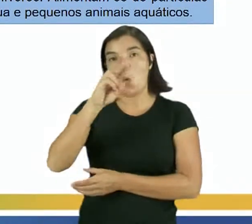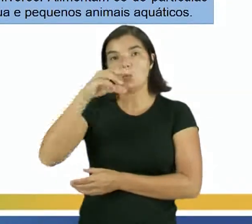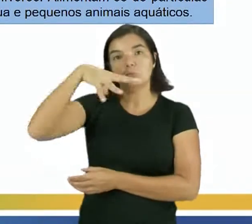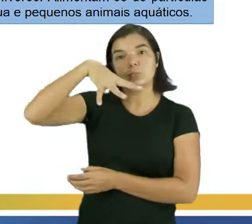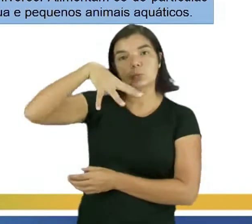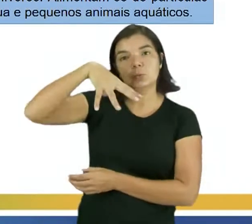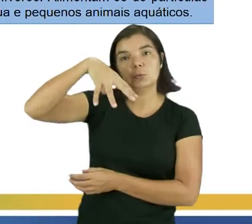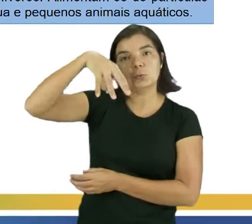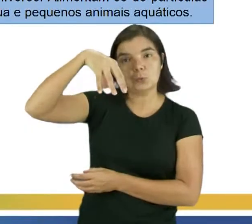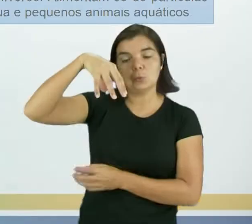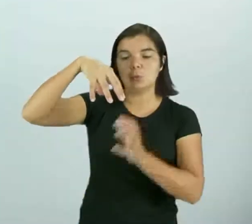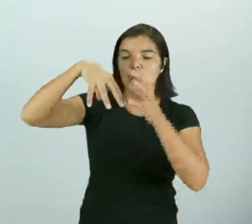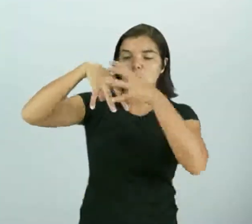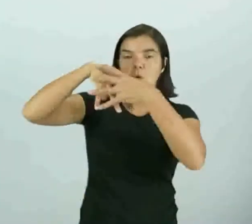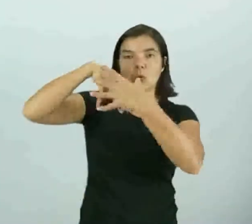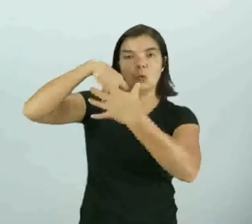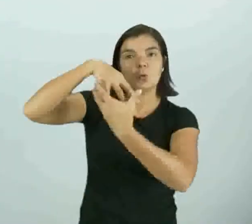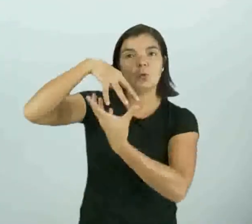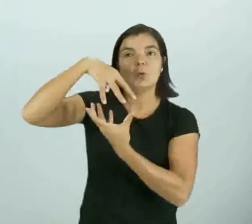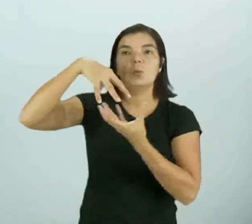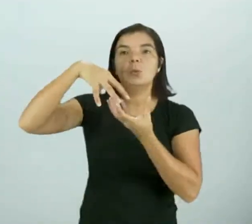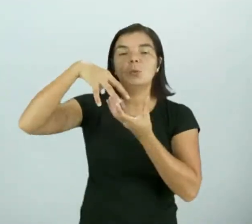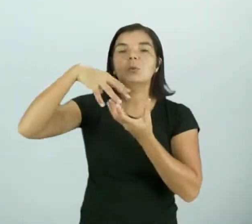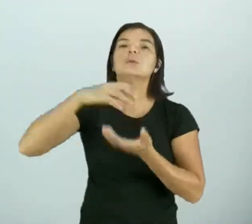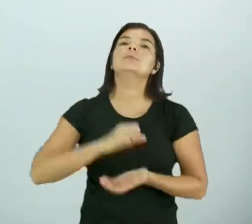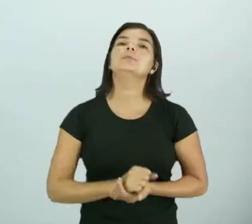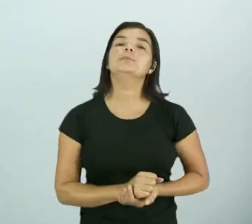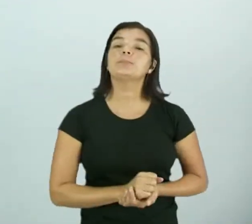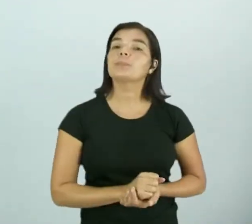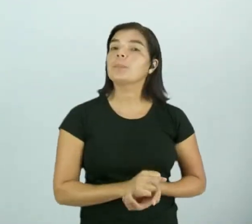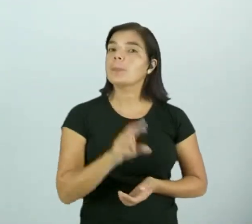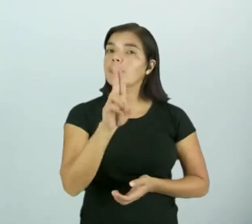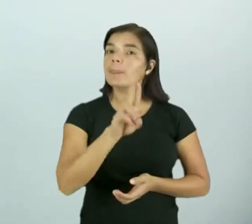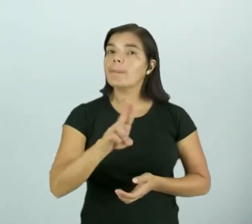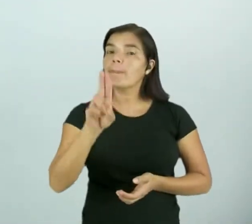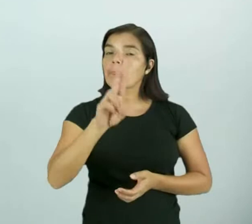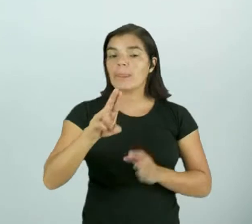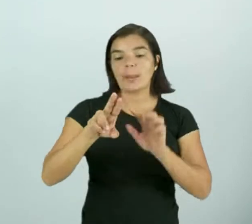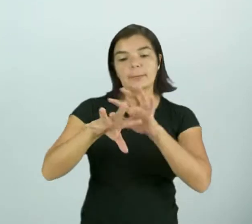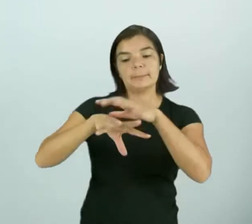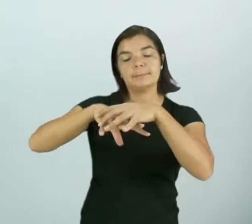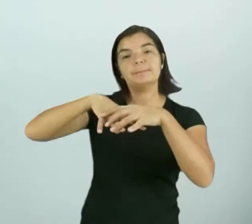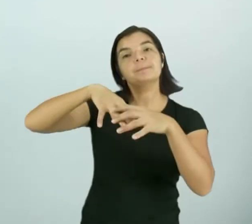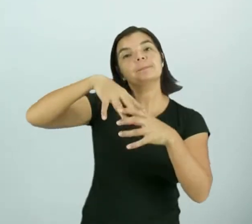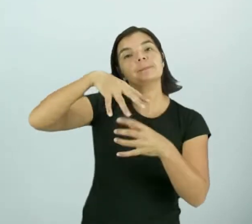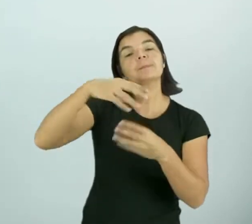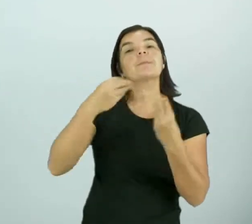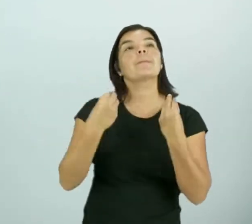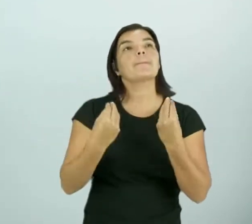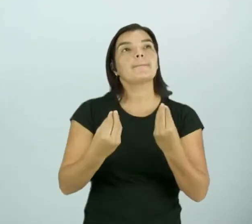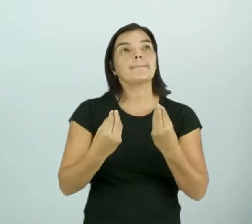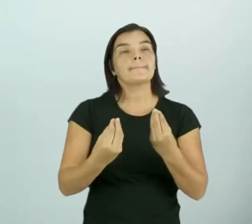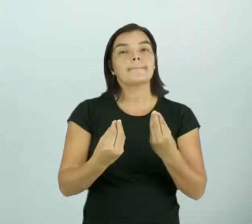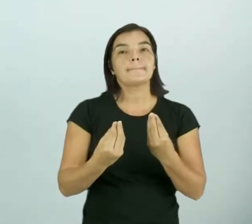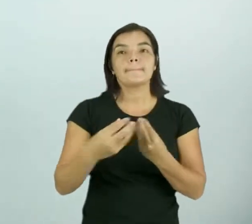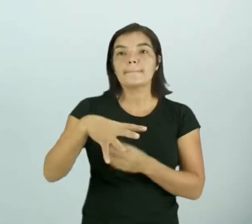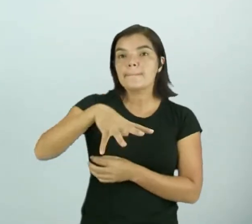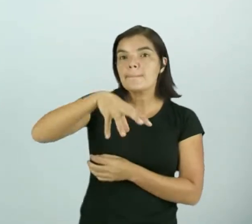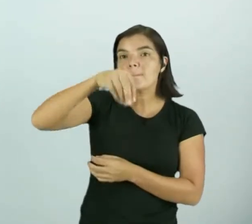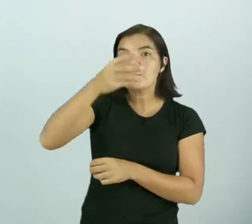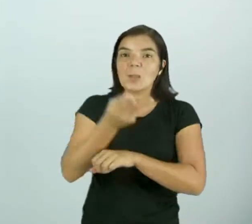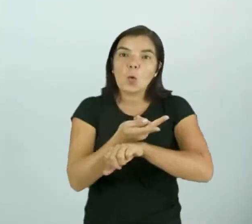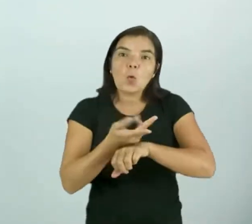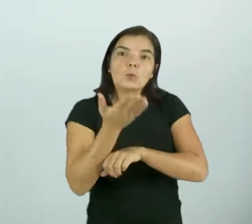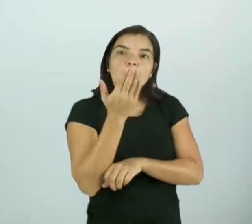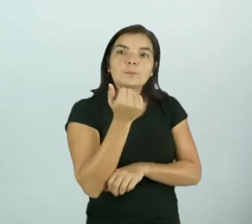baixo, no caso das medusas, que conseguem se locomover. Eles vão utilizar os tentáculos justamente para capturar o